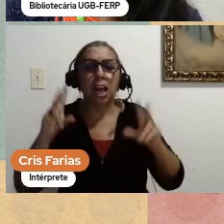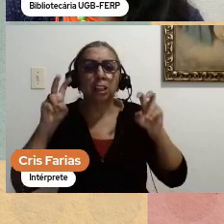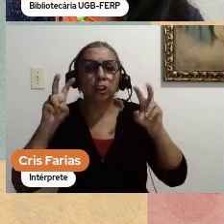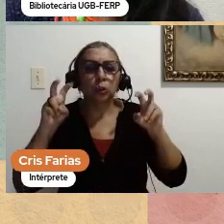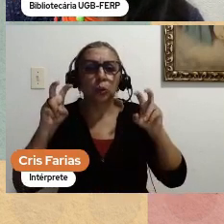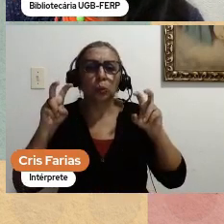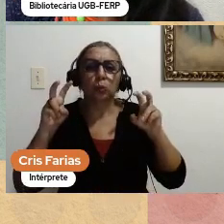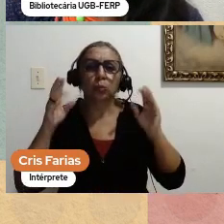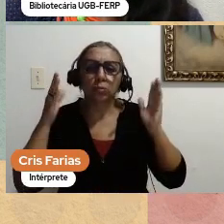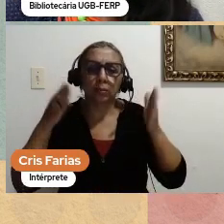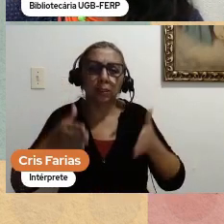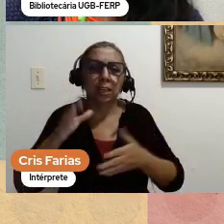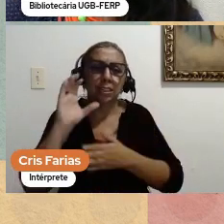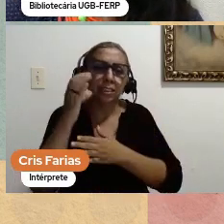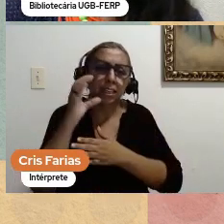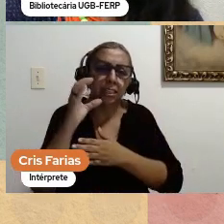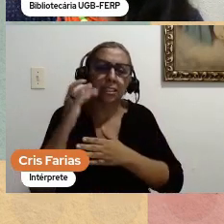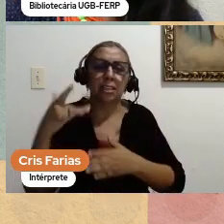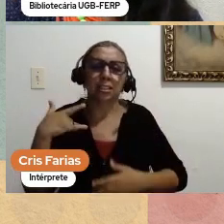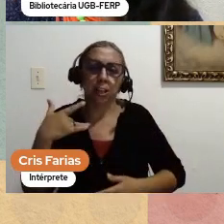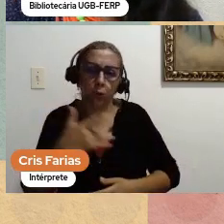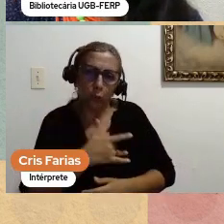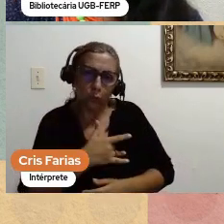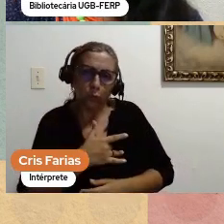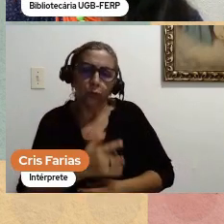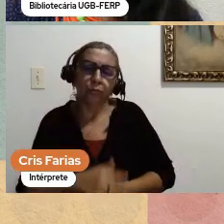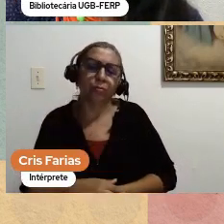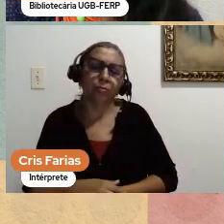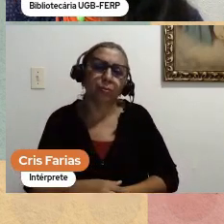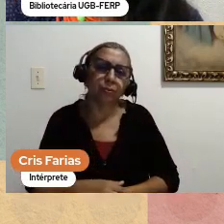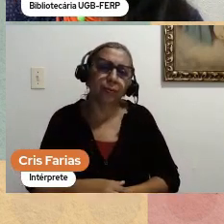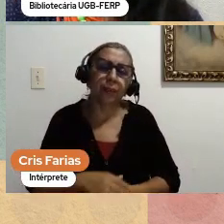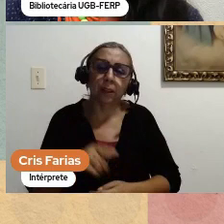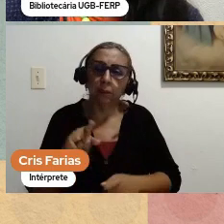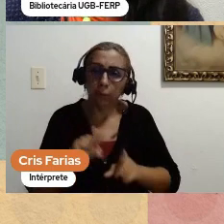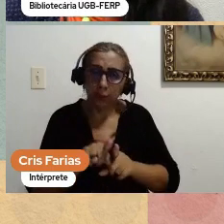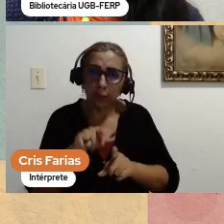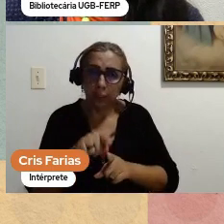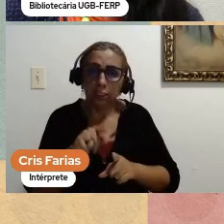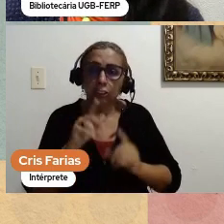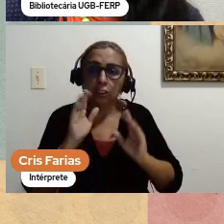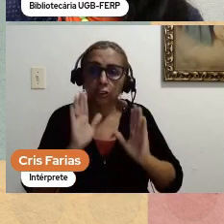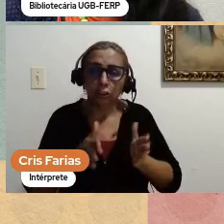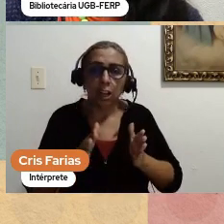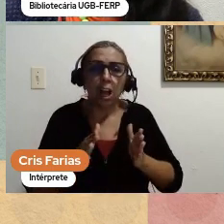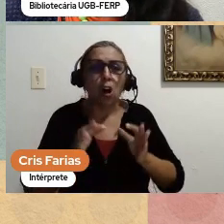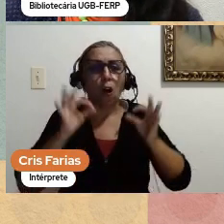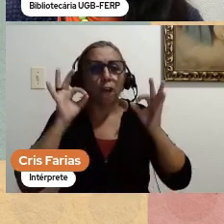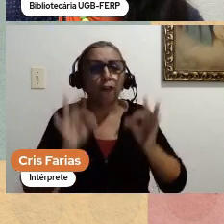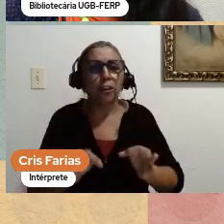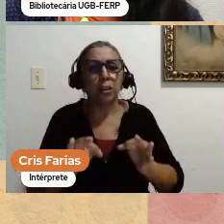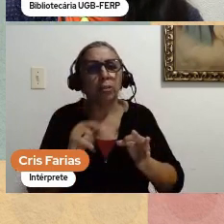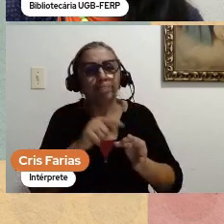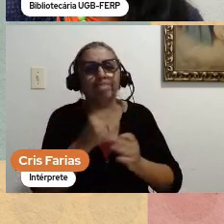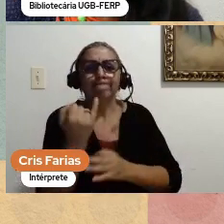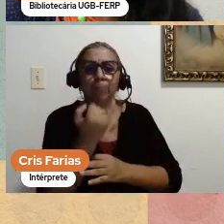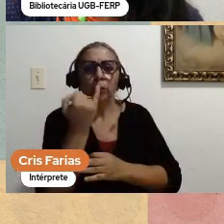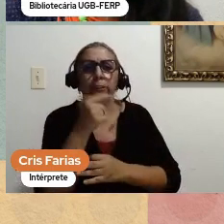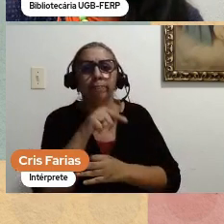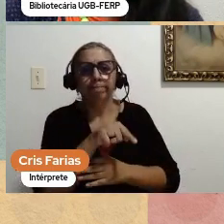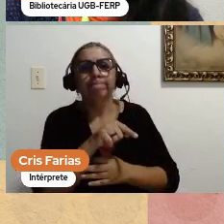norteiam as ciências e a saúde. Então, ele, por si só, já confirma a sua importância, a